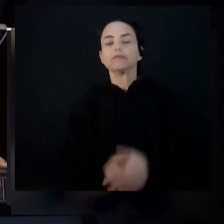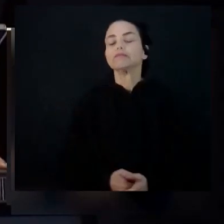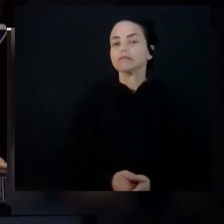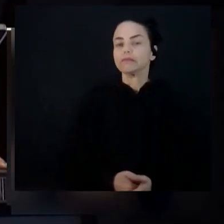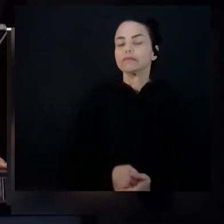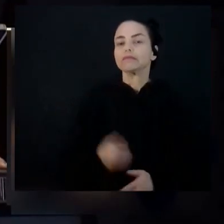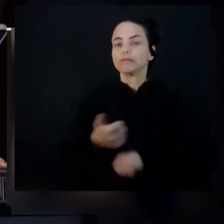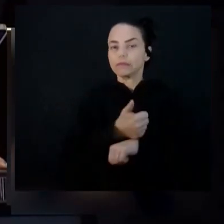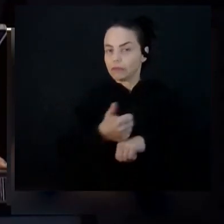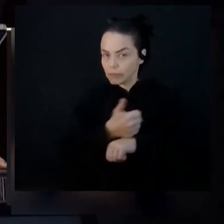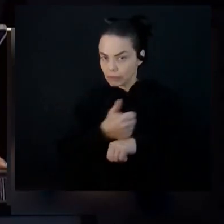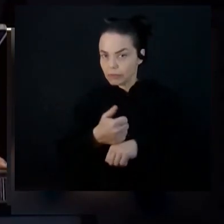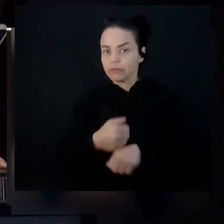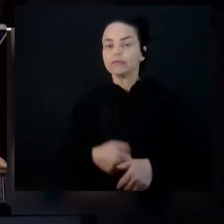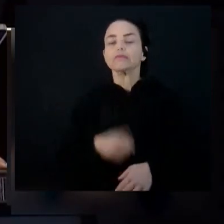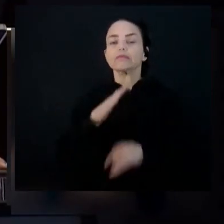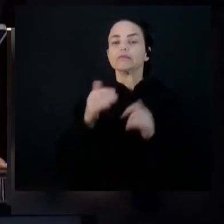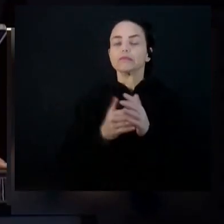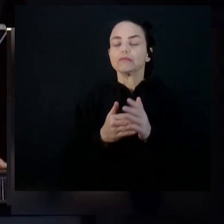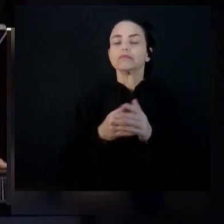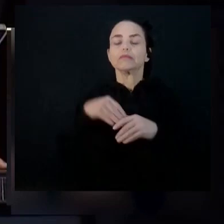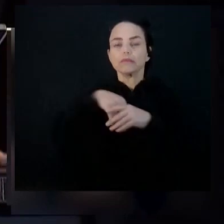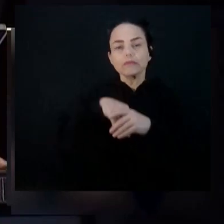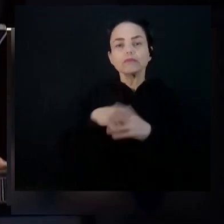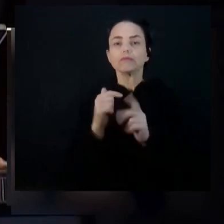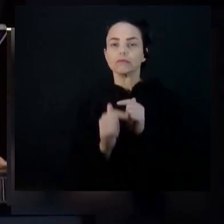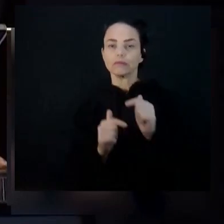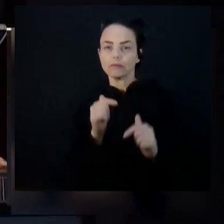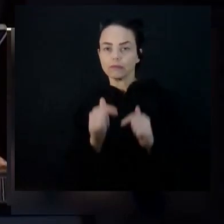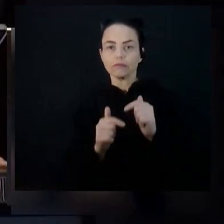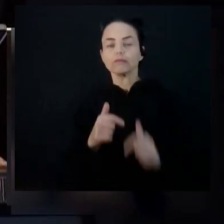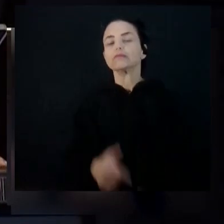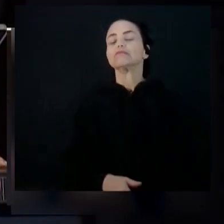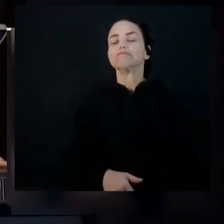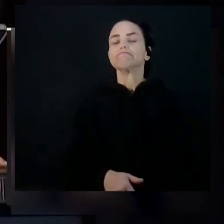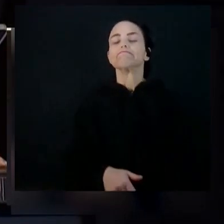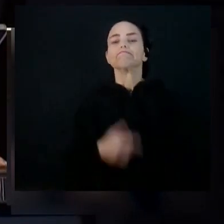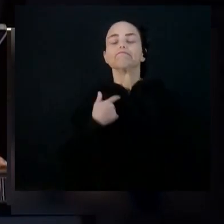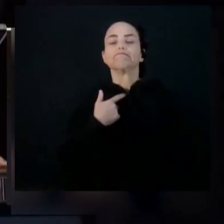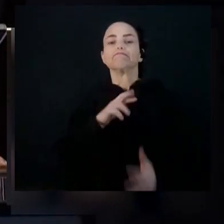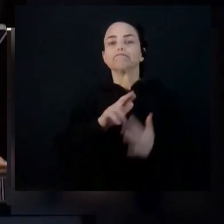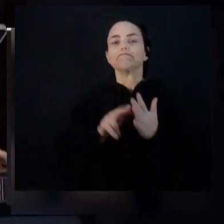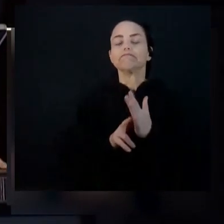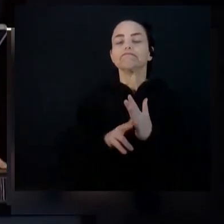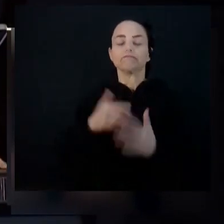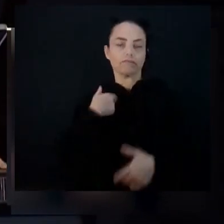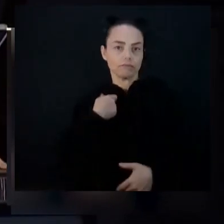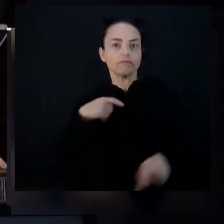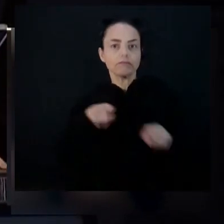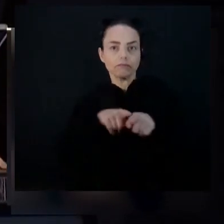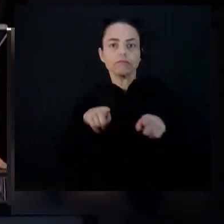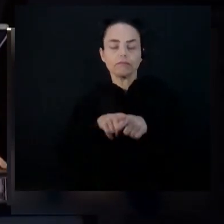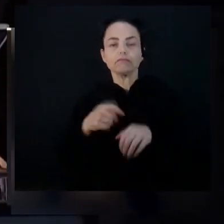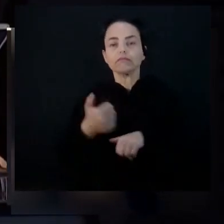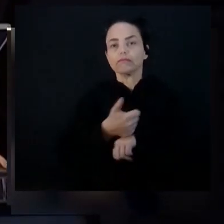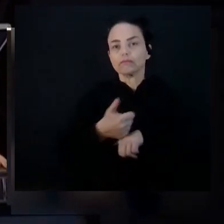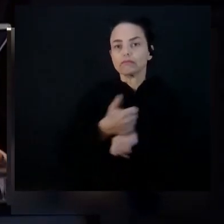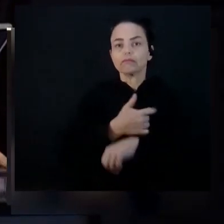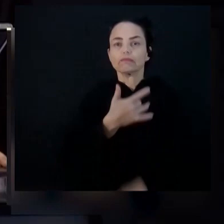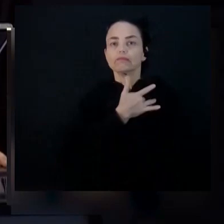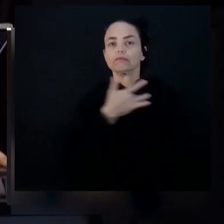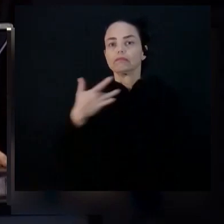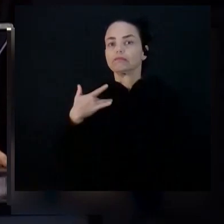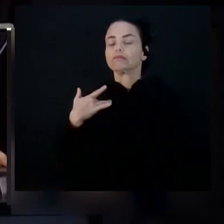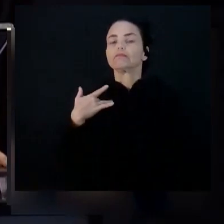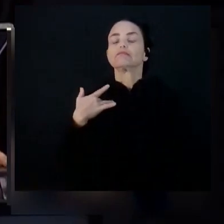profissionais que dentro do seu trabalho, muitas vezes eu também me enquadro no rol de profissionais da saúde, muitas vezes